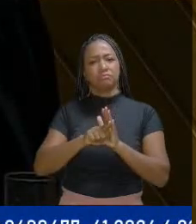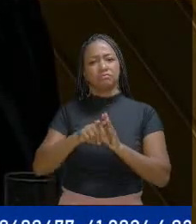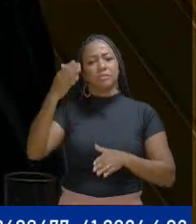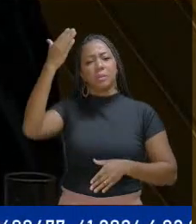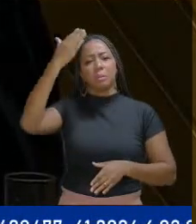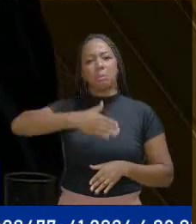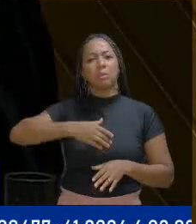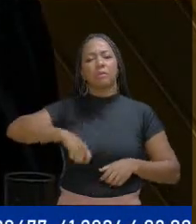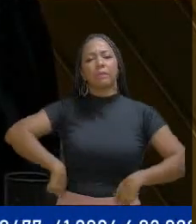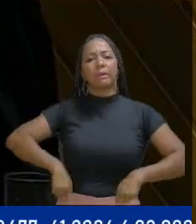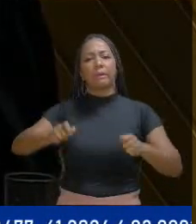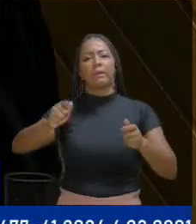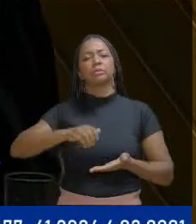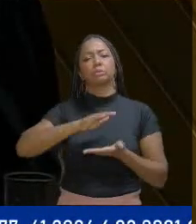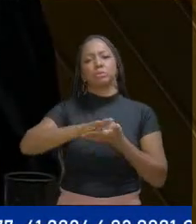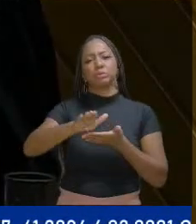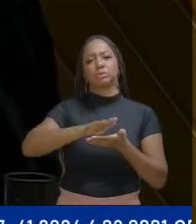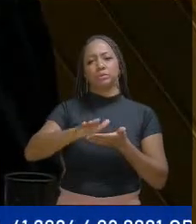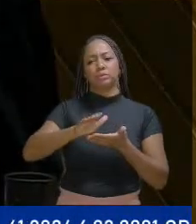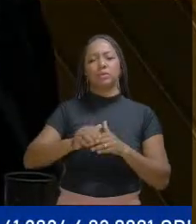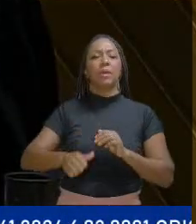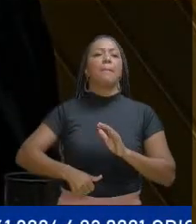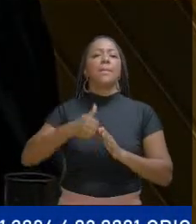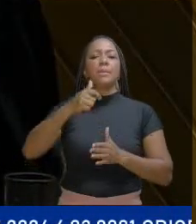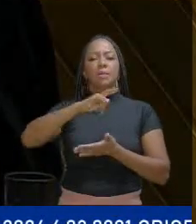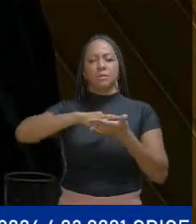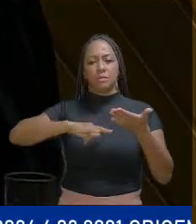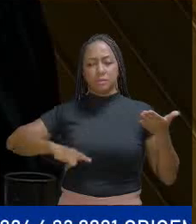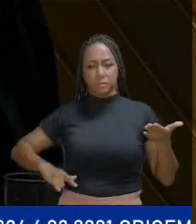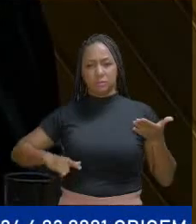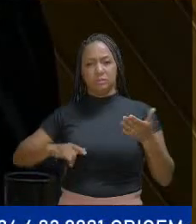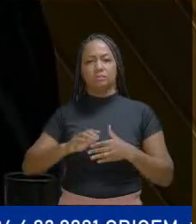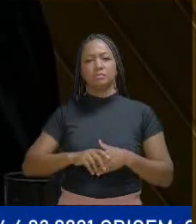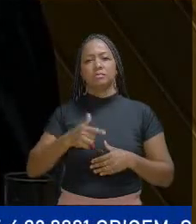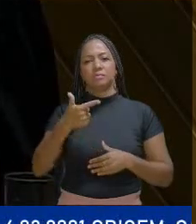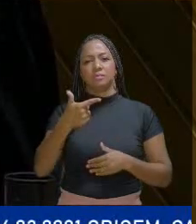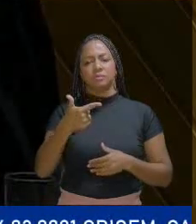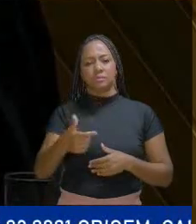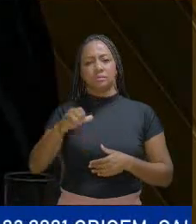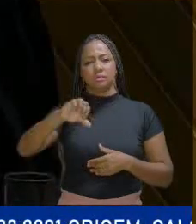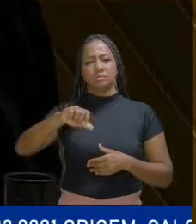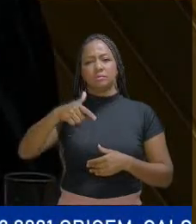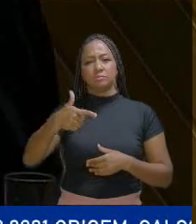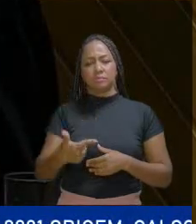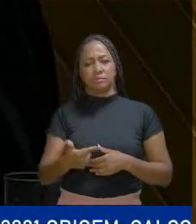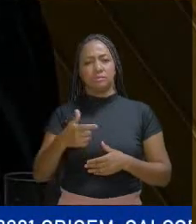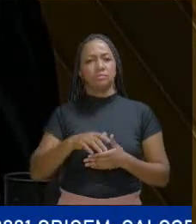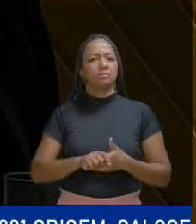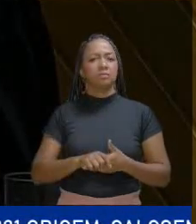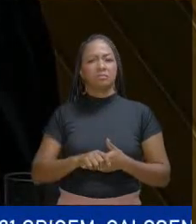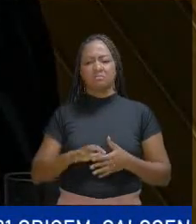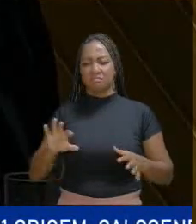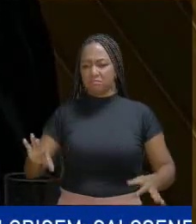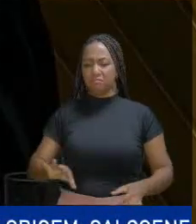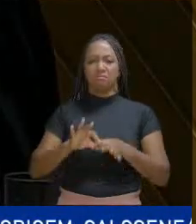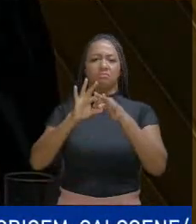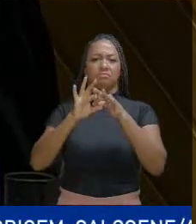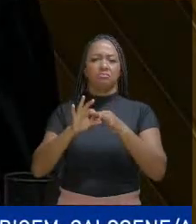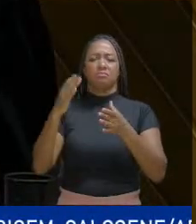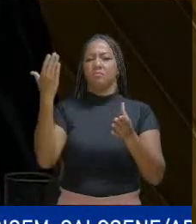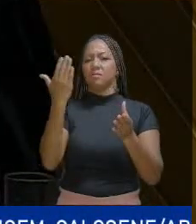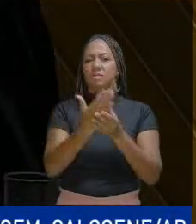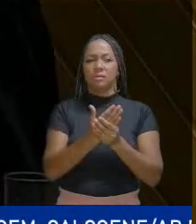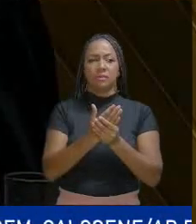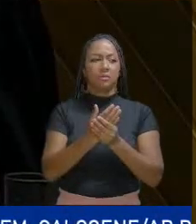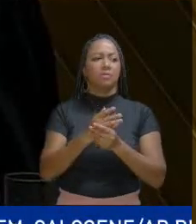comprovou o gasto com publicidade. A primeira nota fiscal de número 292, além de não estar vinculada aos